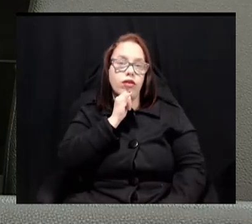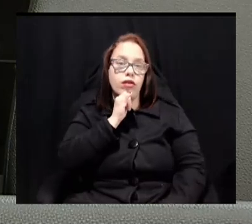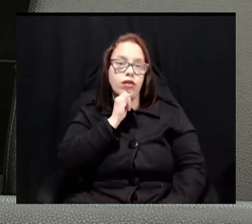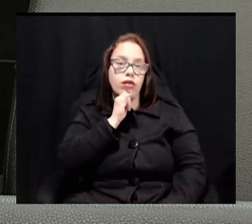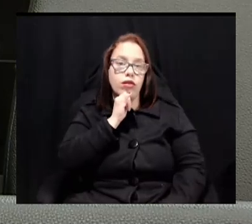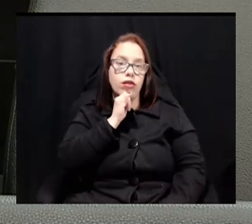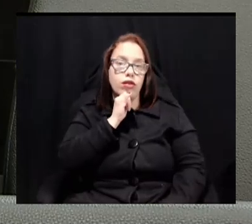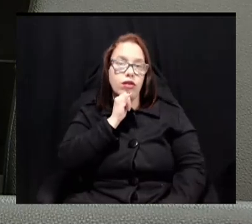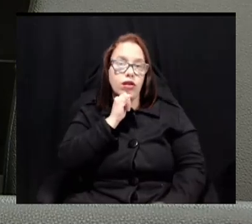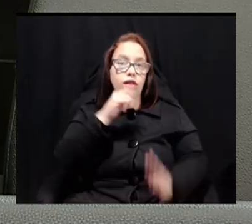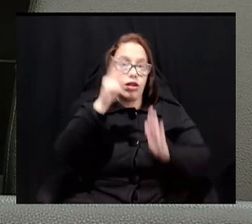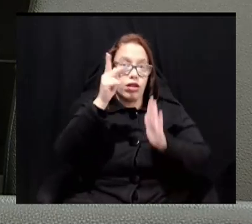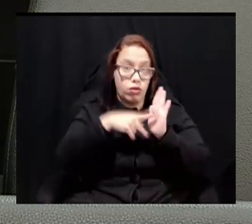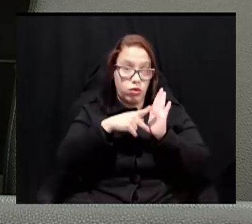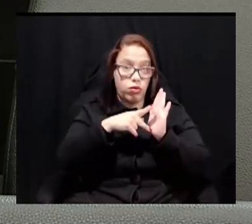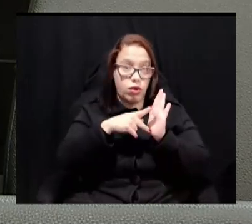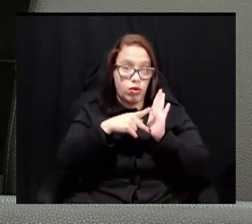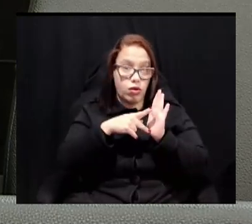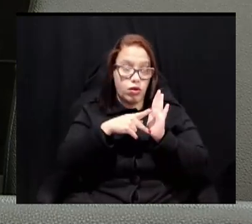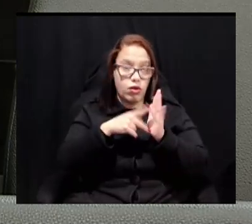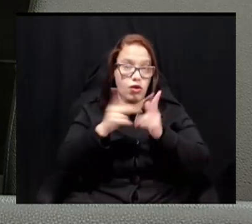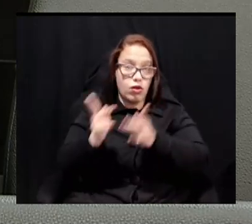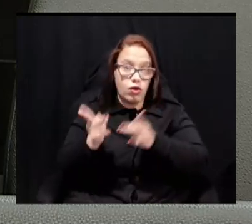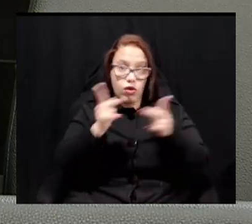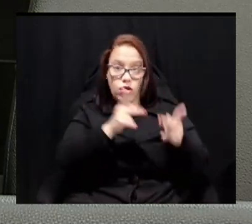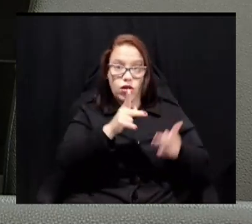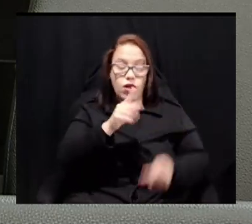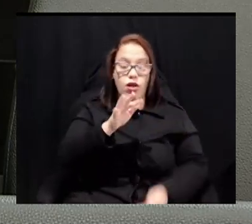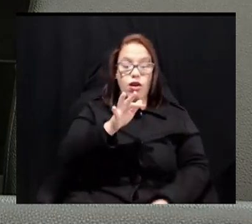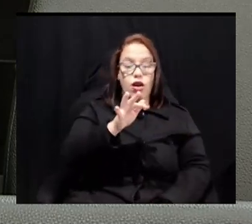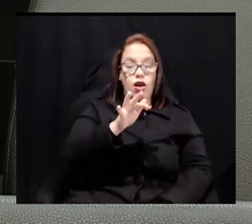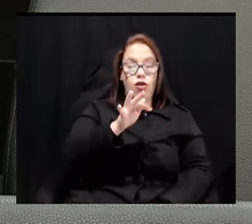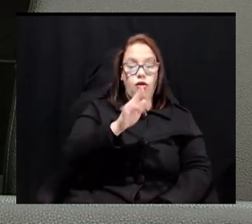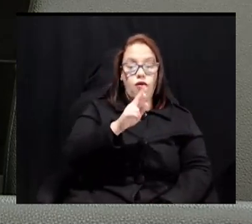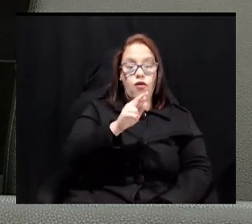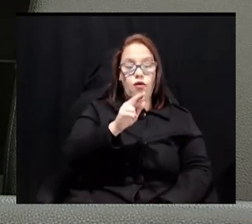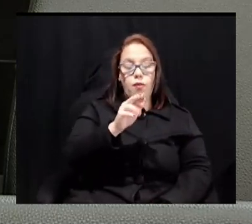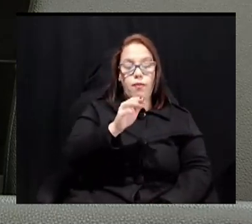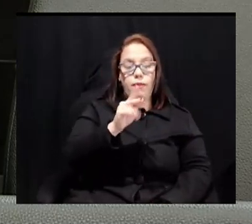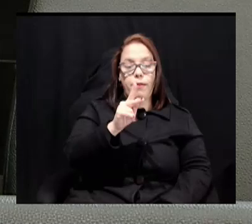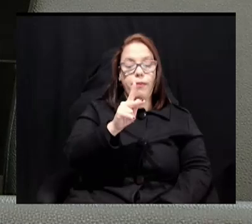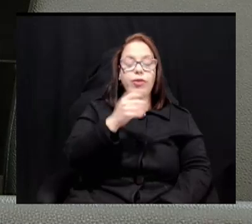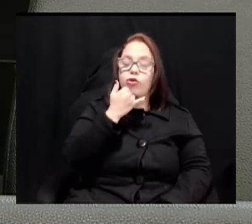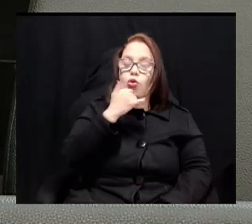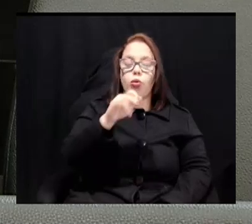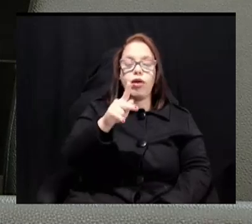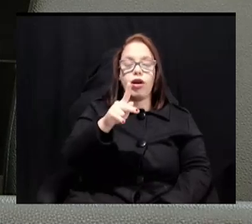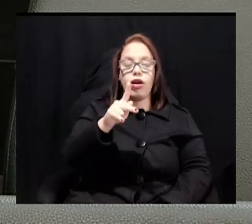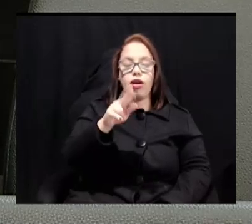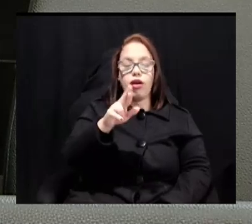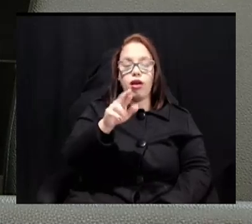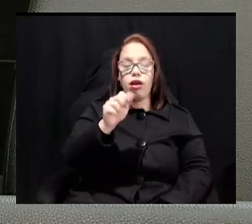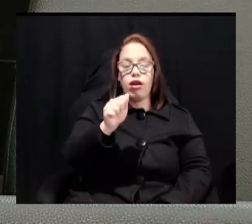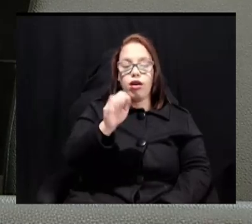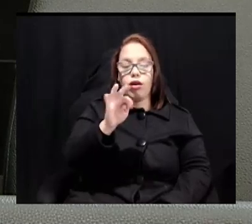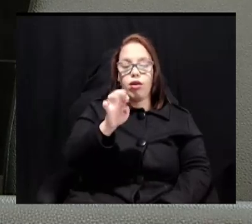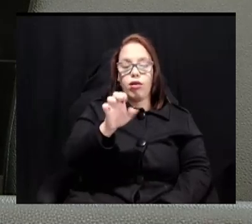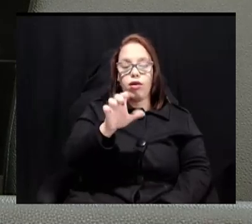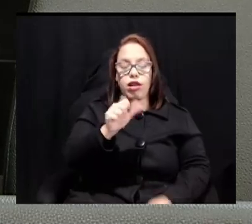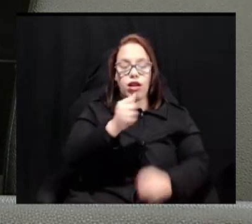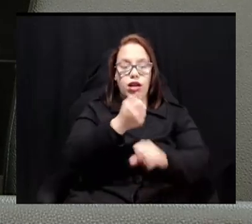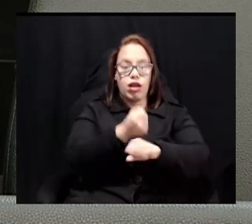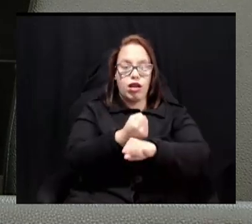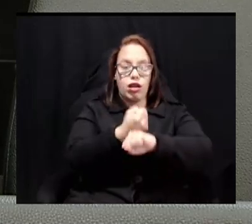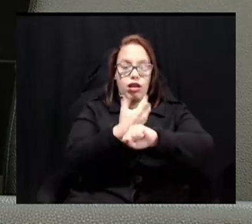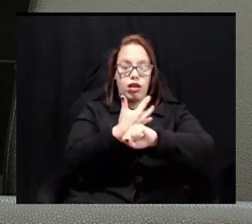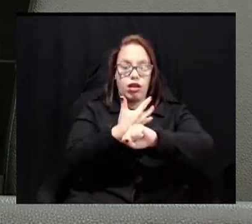própria visita que eu fiz ao Prateia. Porque lá a enfermeira ela faz, às vezes, a videochamada para poder